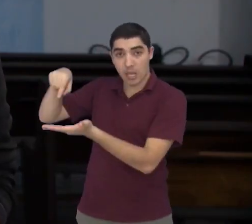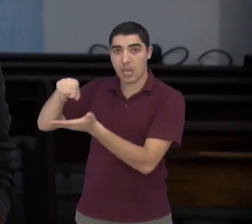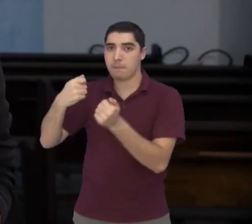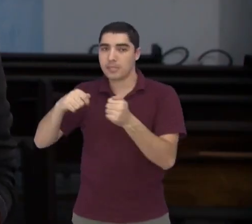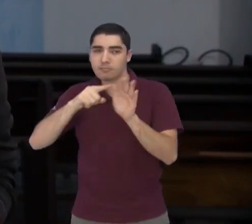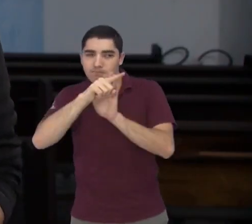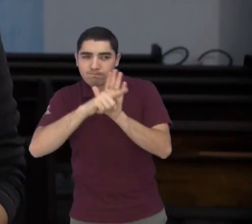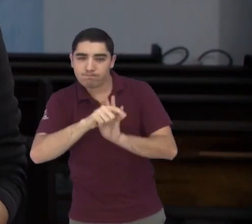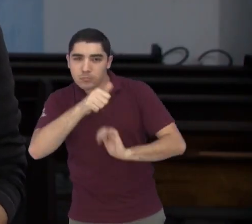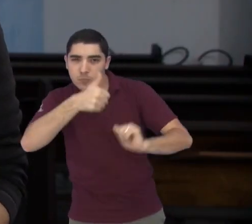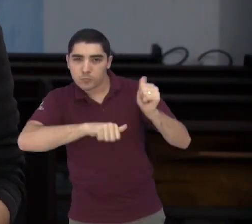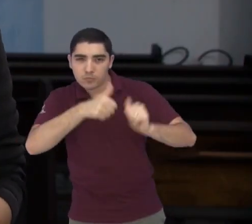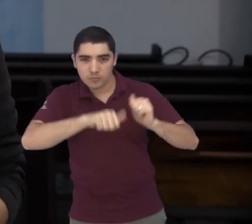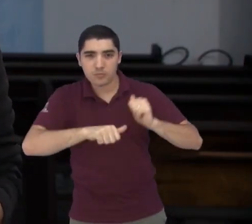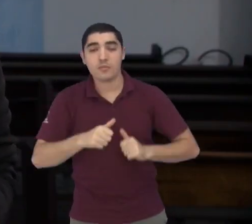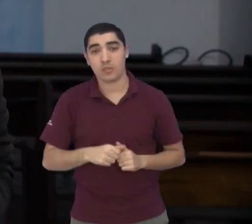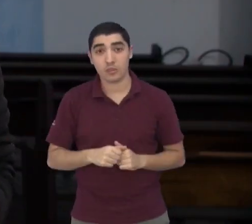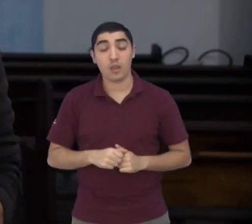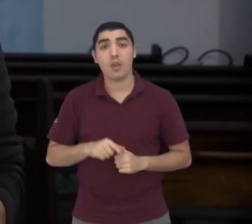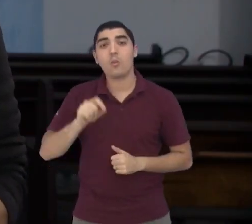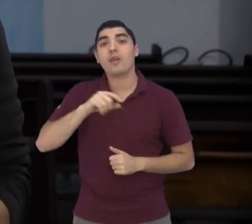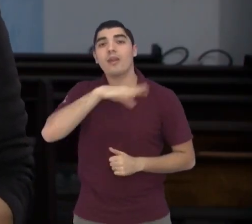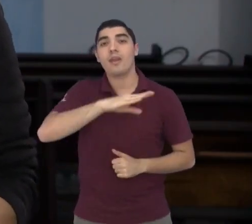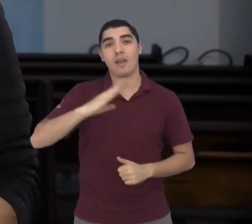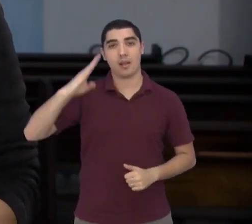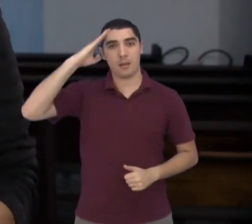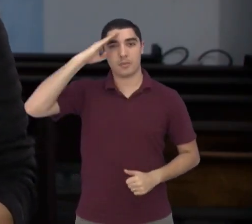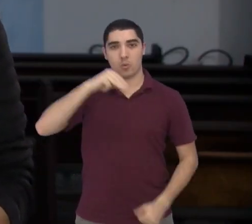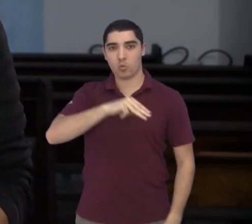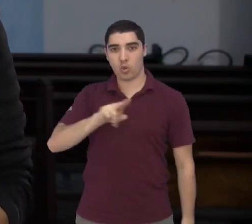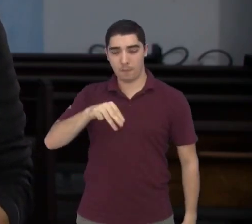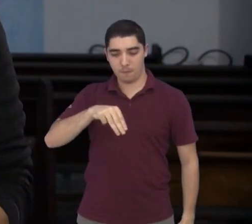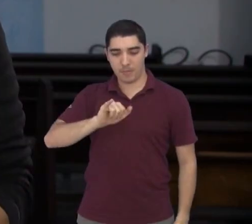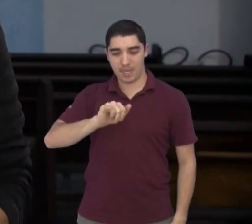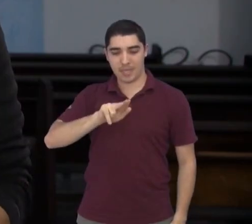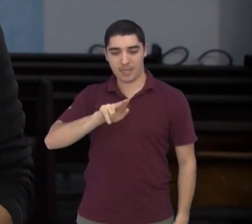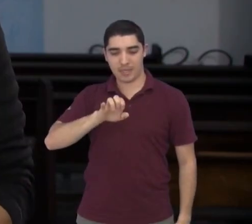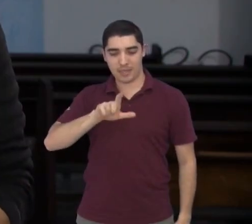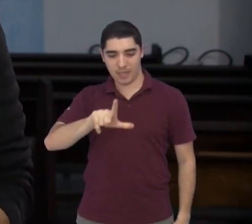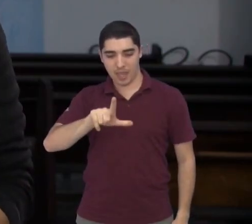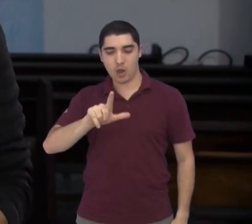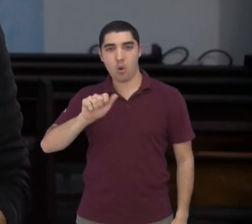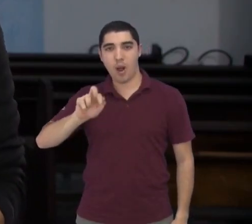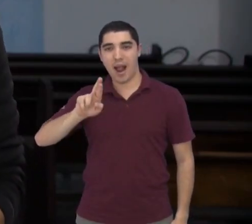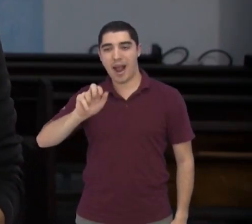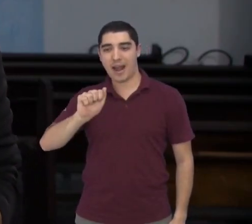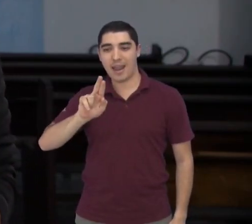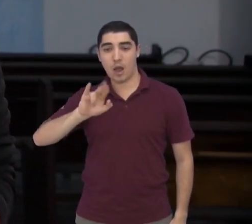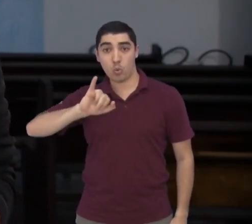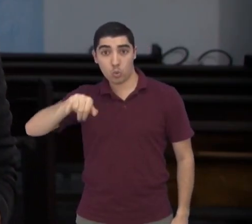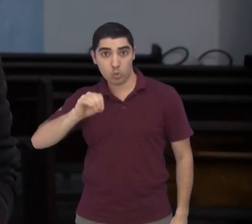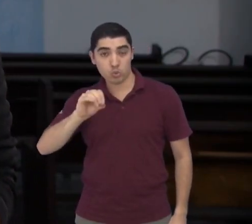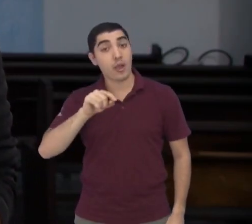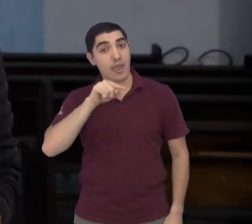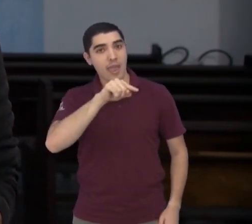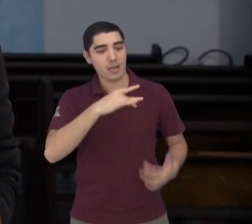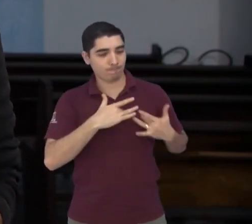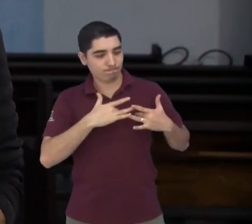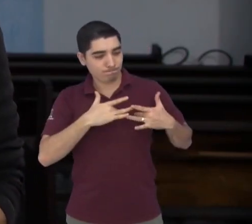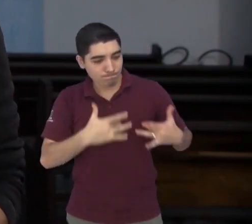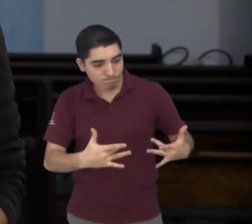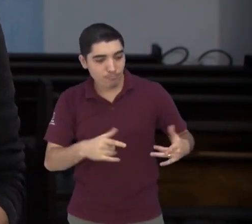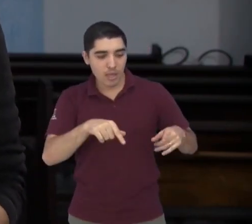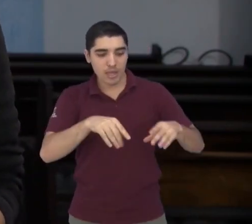questão. Muito provavelmente é do capitão Miguel de Araújo Ferraz, doador das terras da Irmandade do